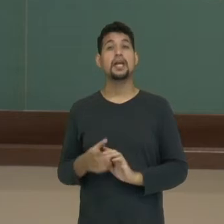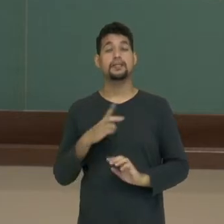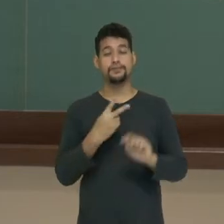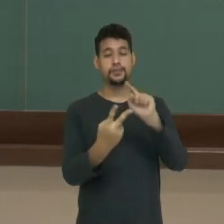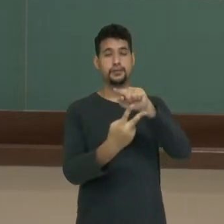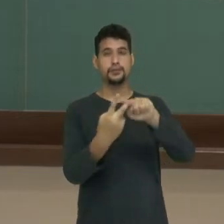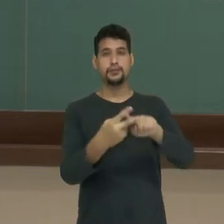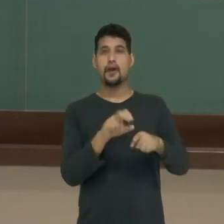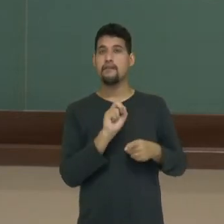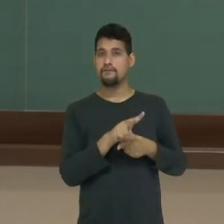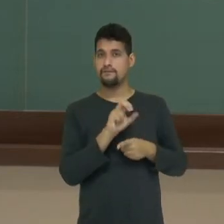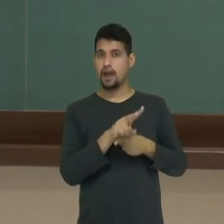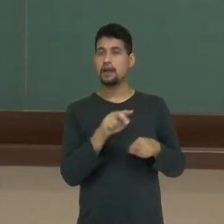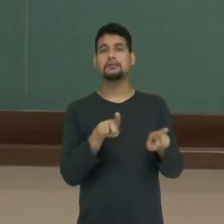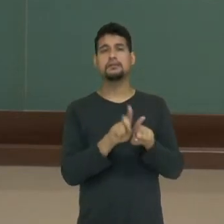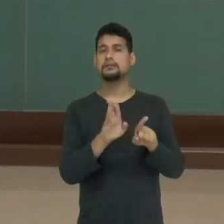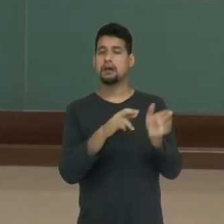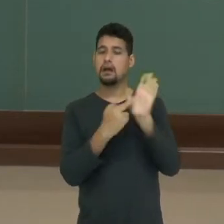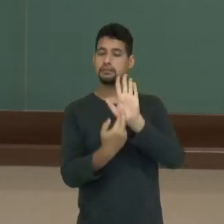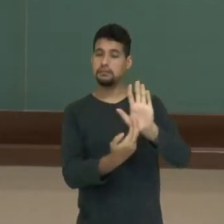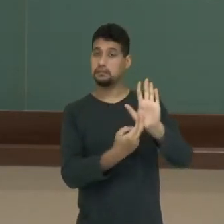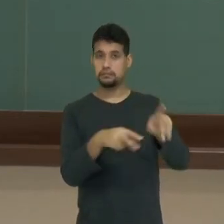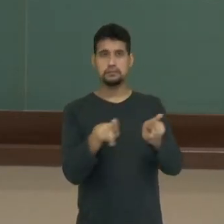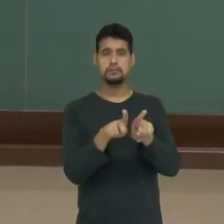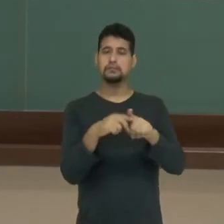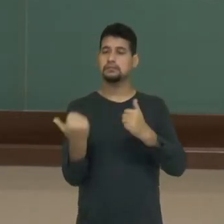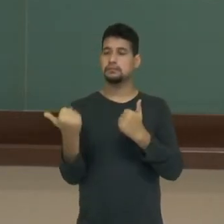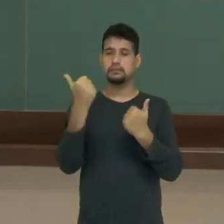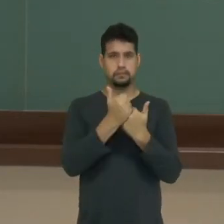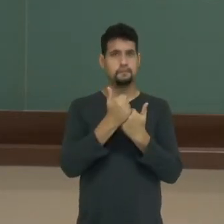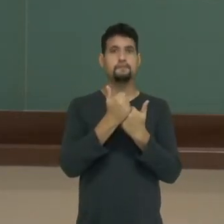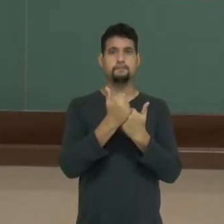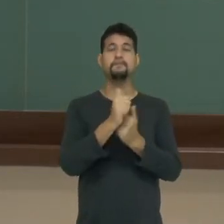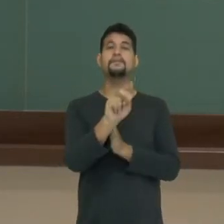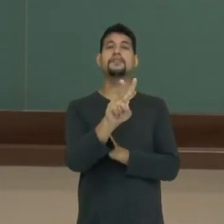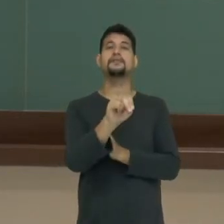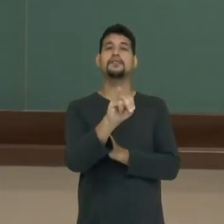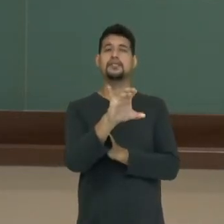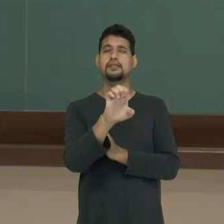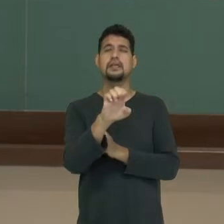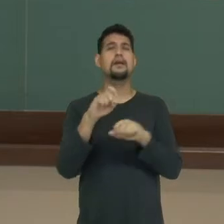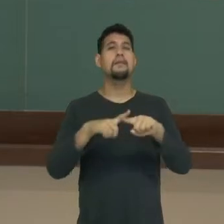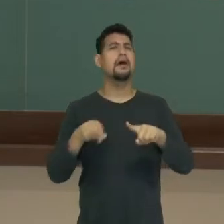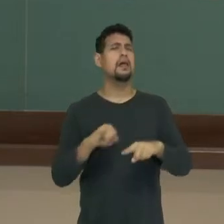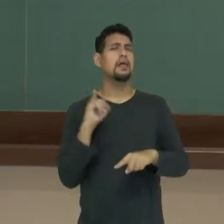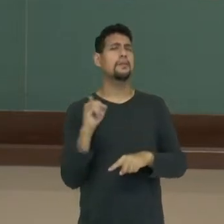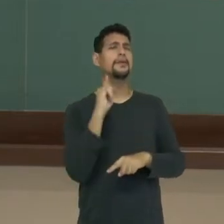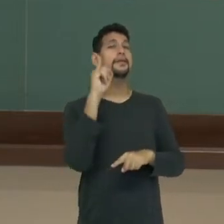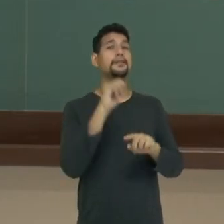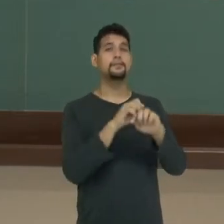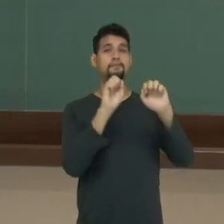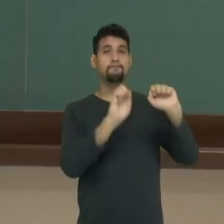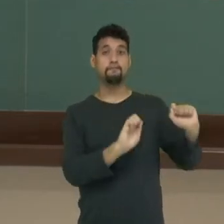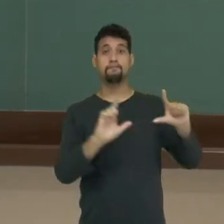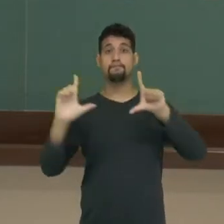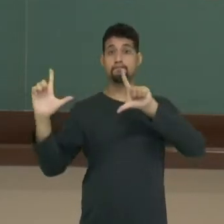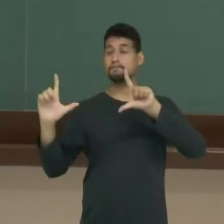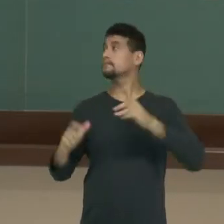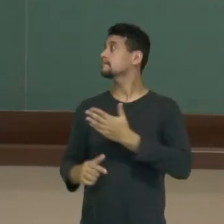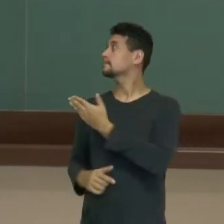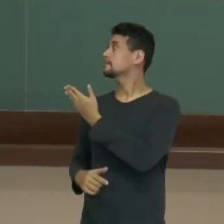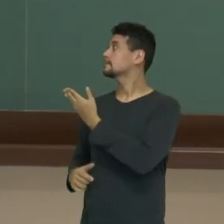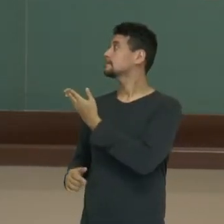vagas, a representação e a vice-representação. Então, é muito importante essa tela, que é onde nós temos